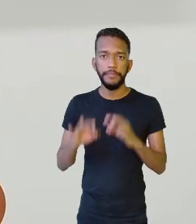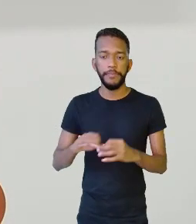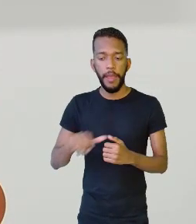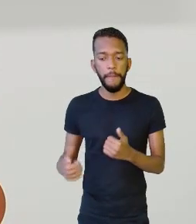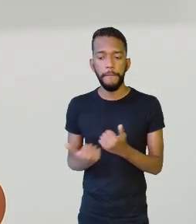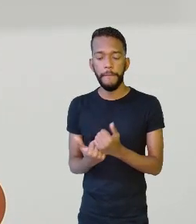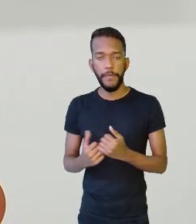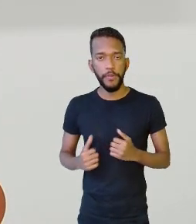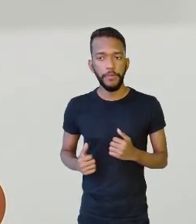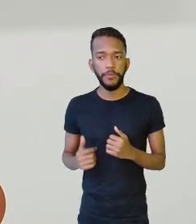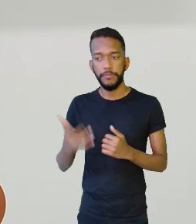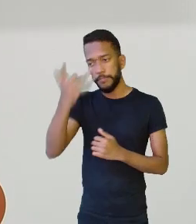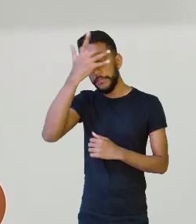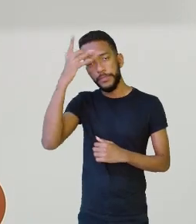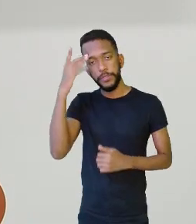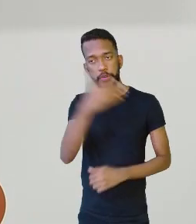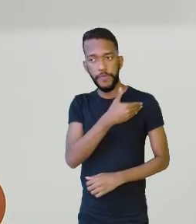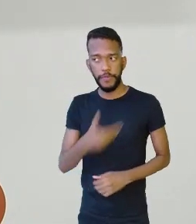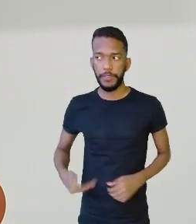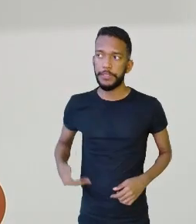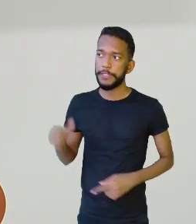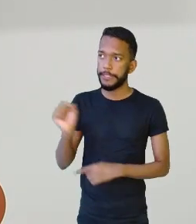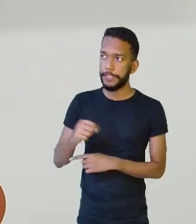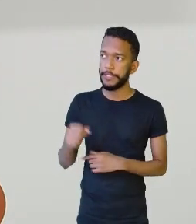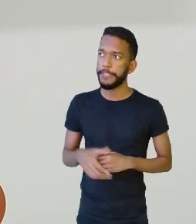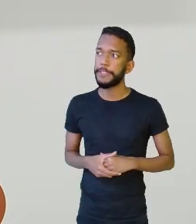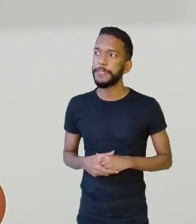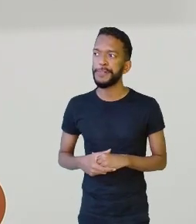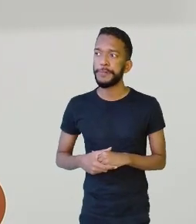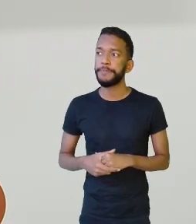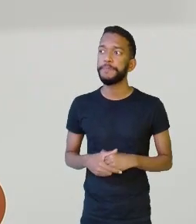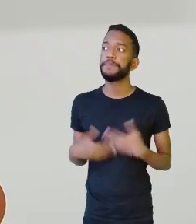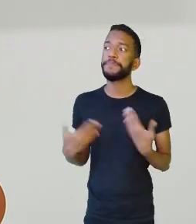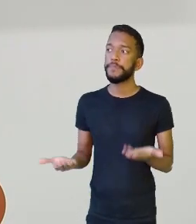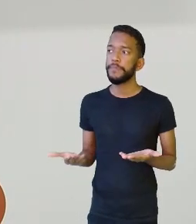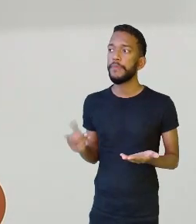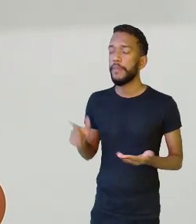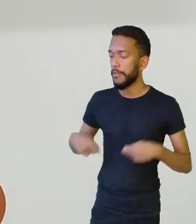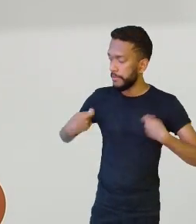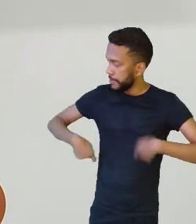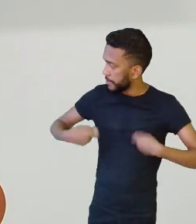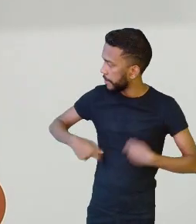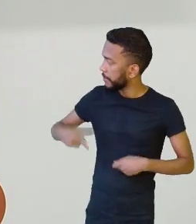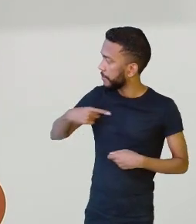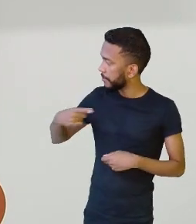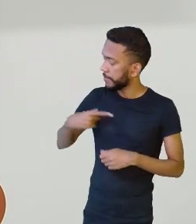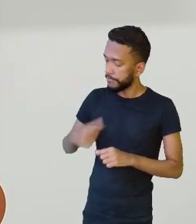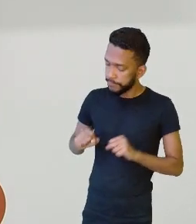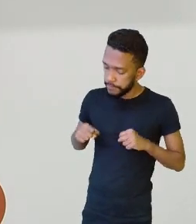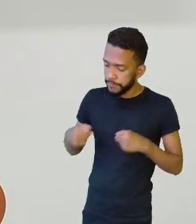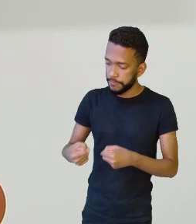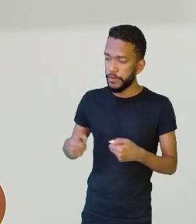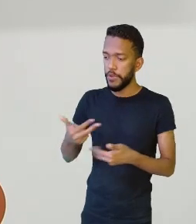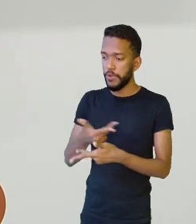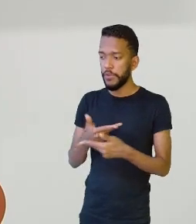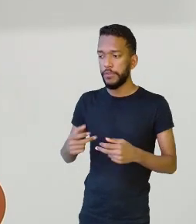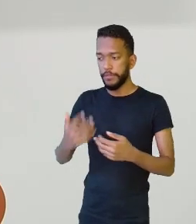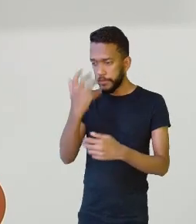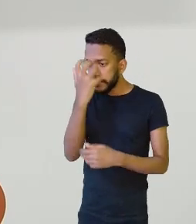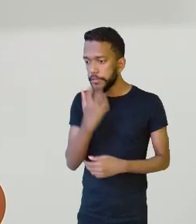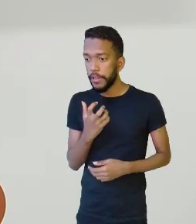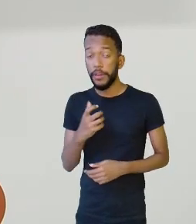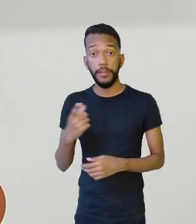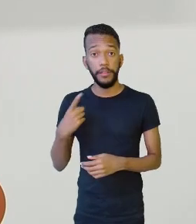apoio dos governantes, né? Então, é necessário que sejam tomadas medidas mais sérias para que